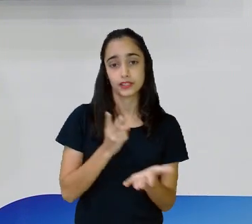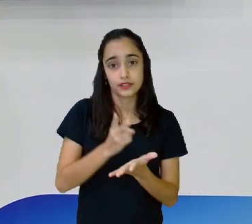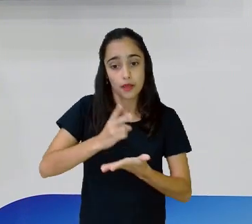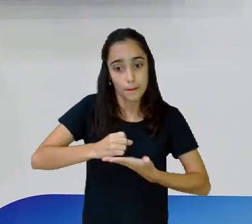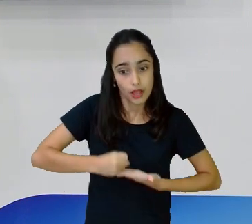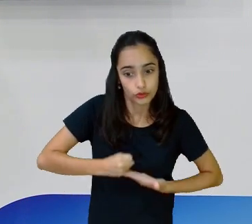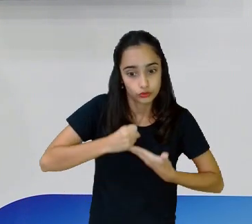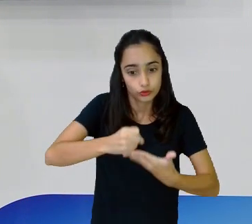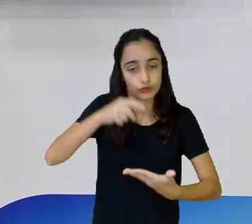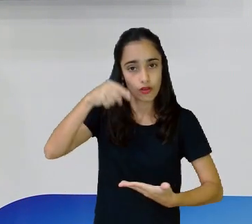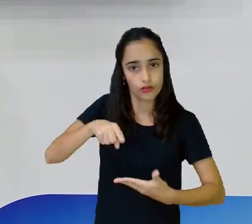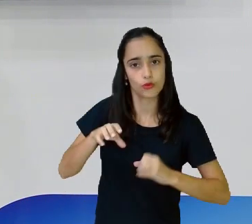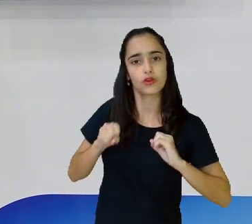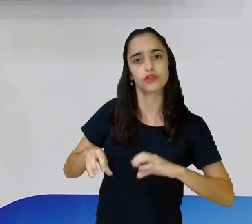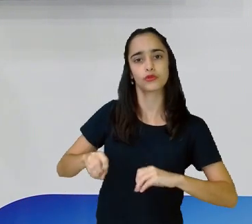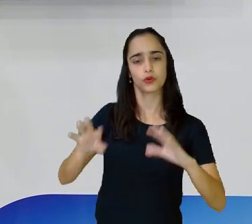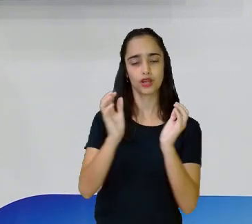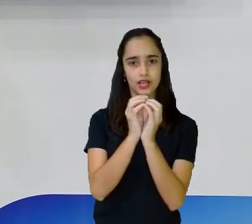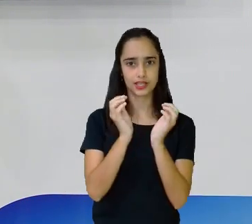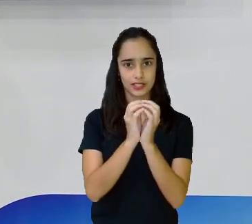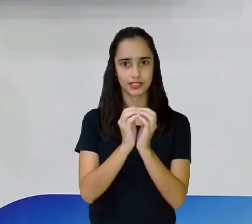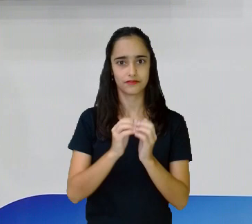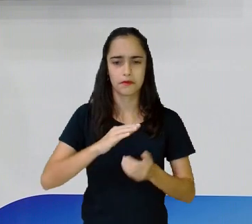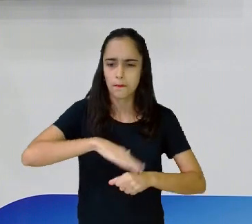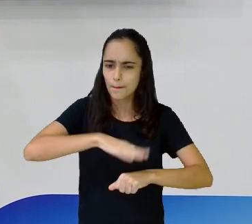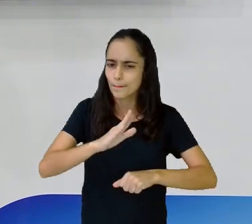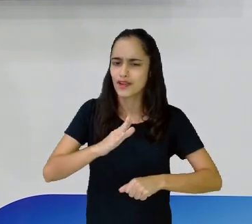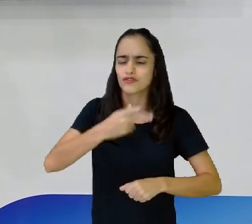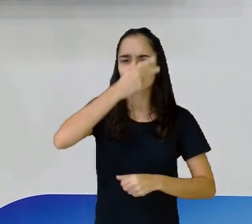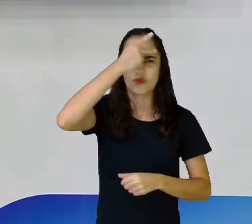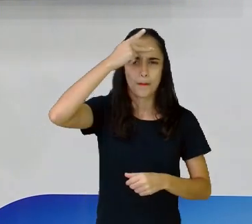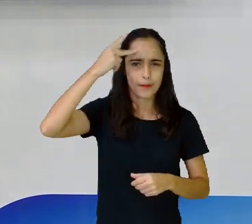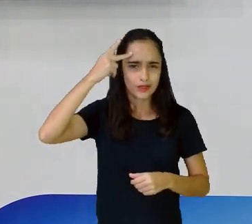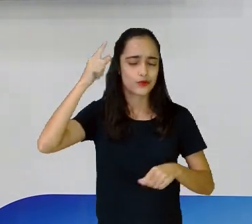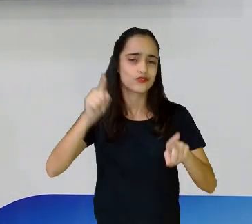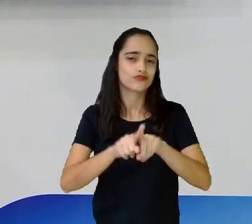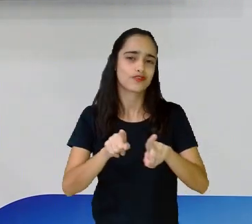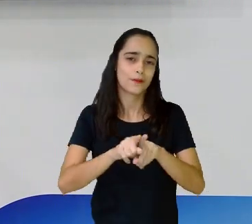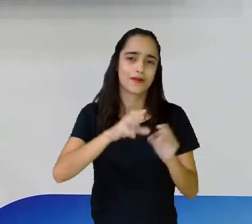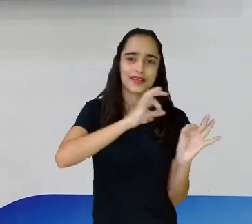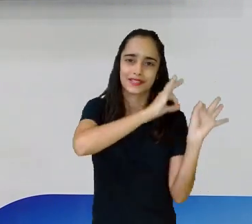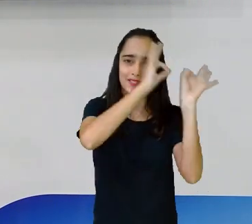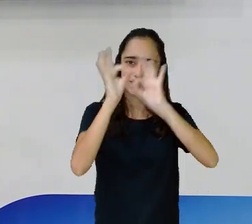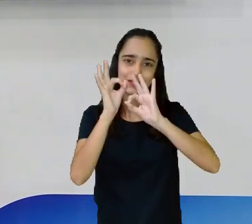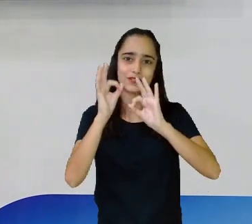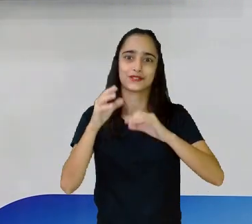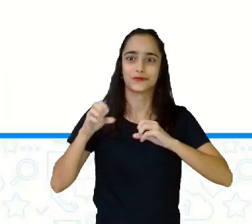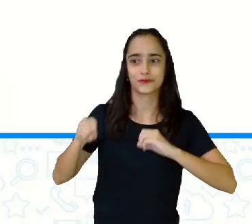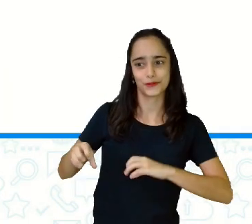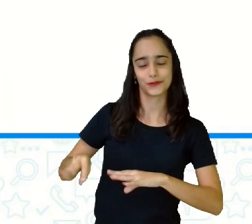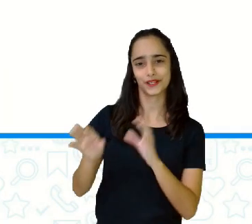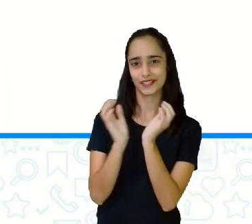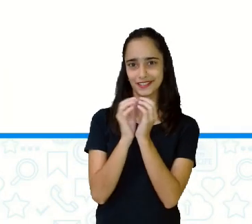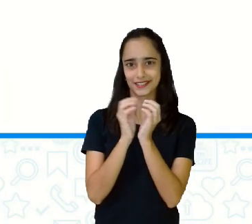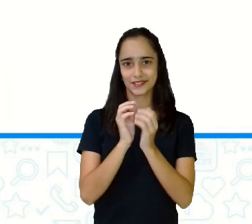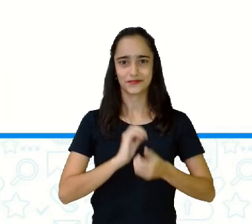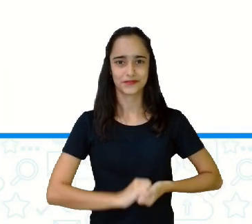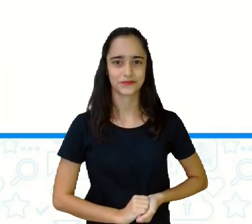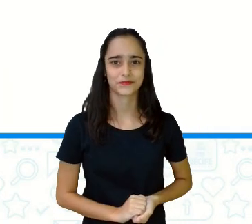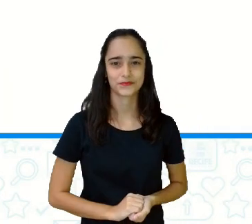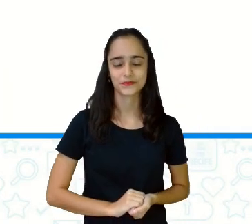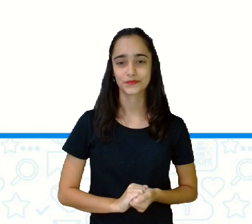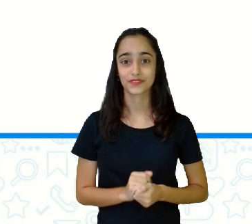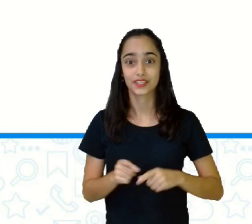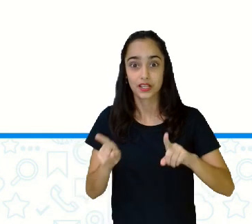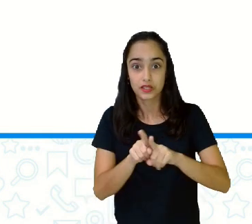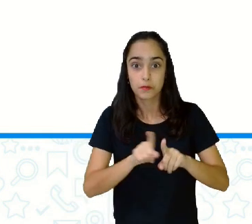Educa Recife. Ajuda mais pessoas a acompanharem o Educa Recife. E aí a gente já vem